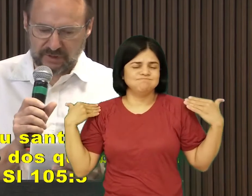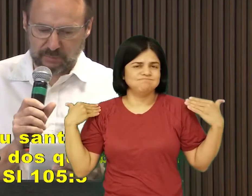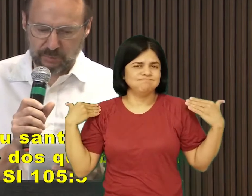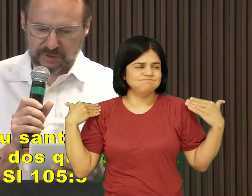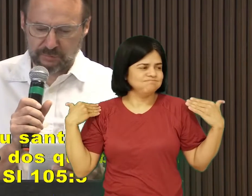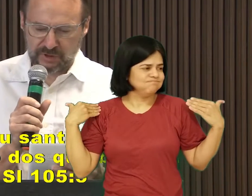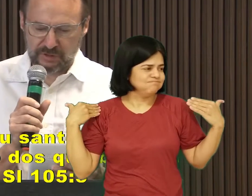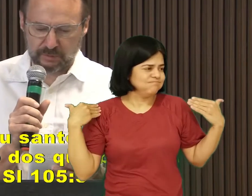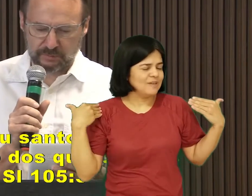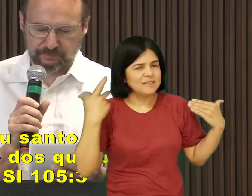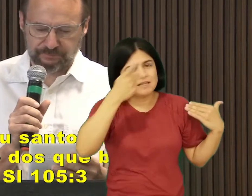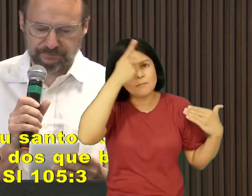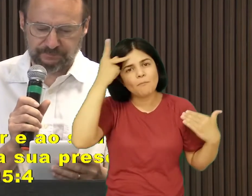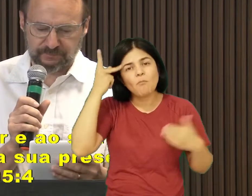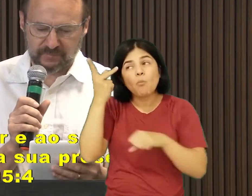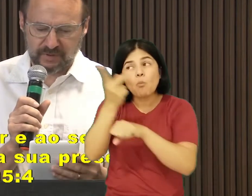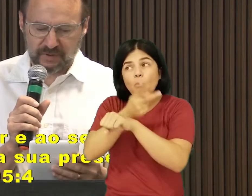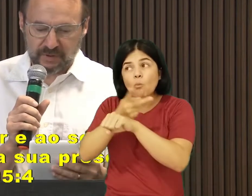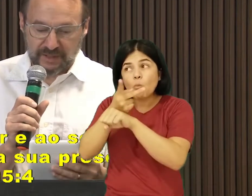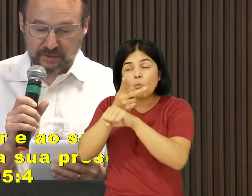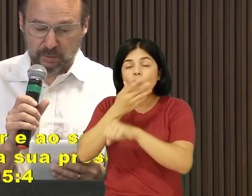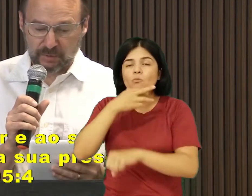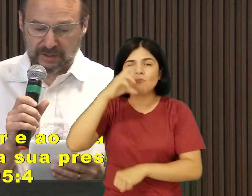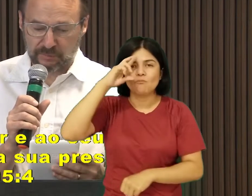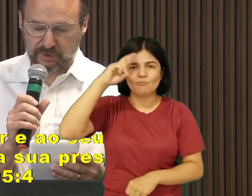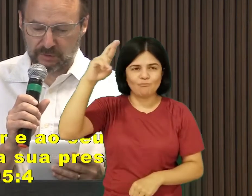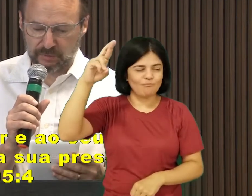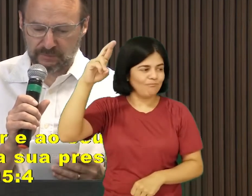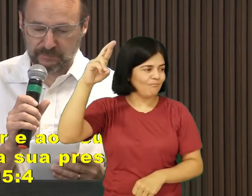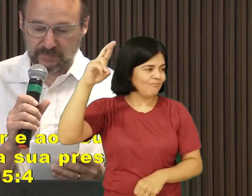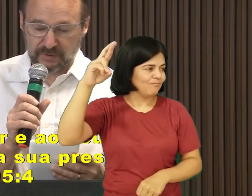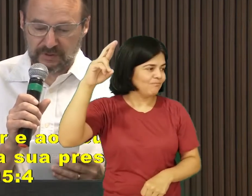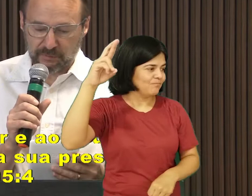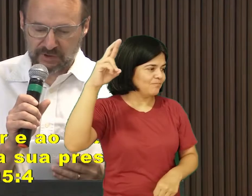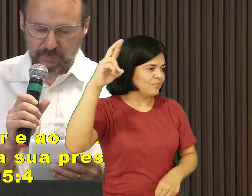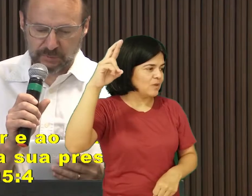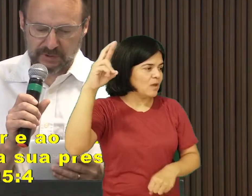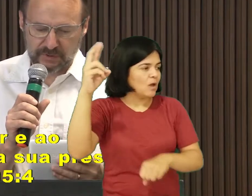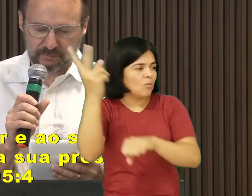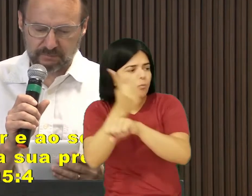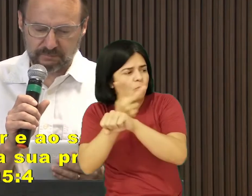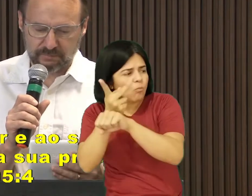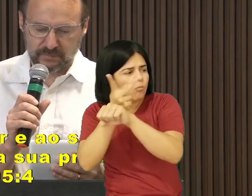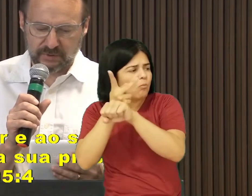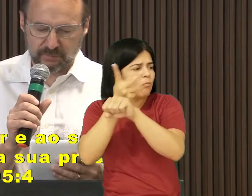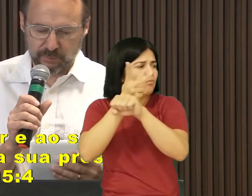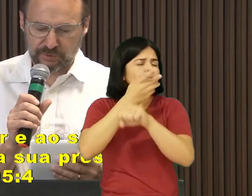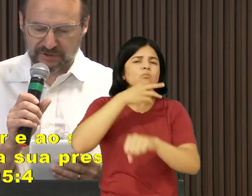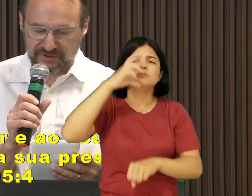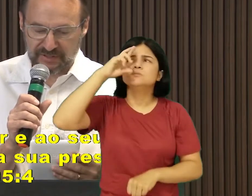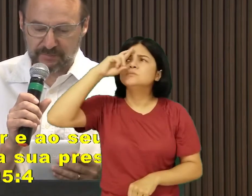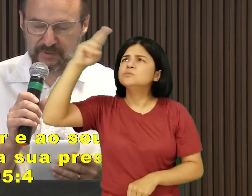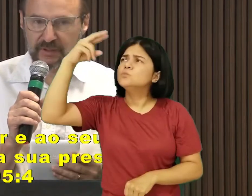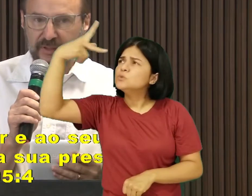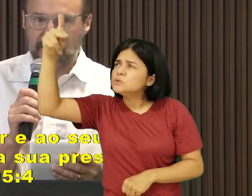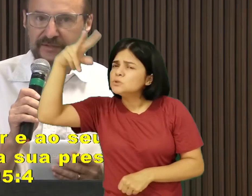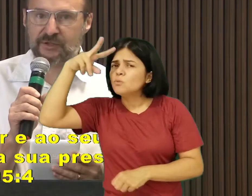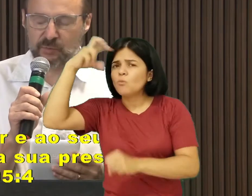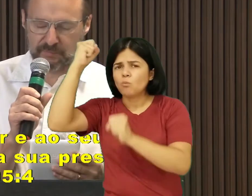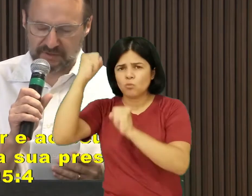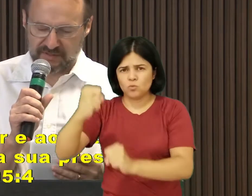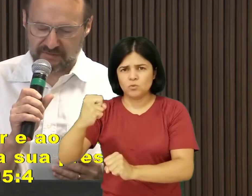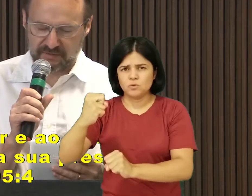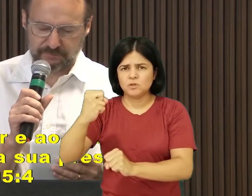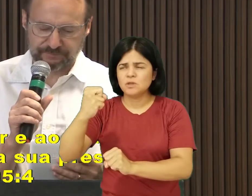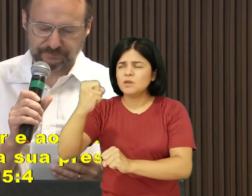dos que buscam o Senhor. Recorrem ao Senhor e ao seu poder. Busquem sempre a